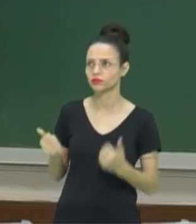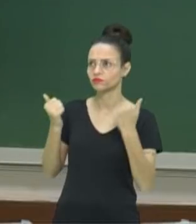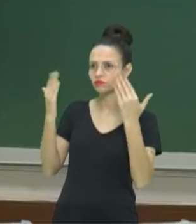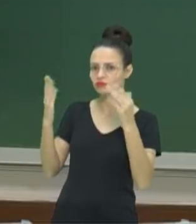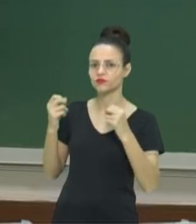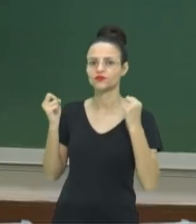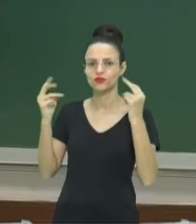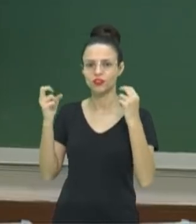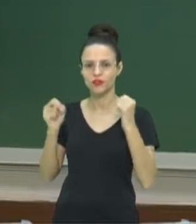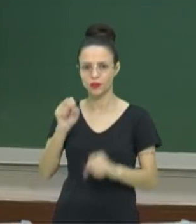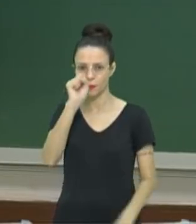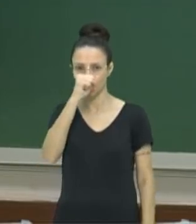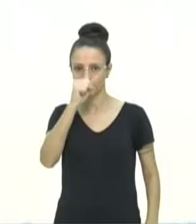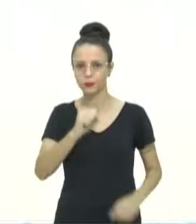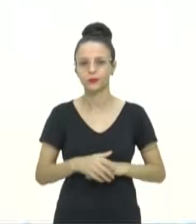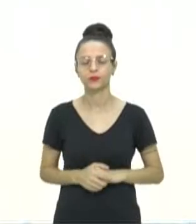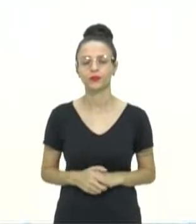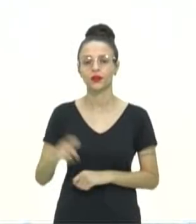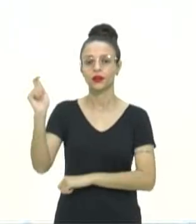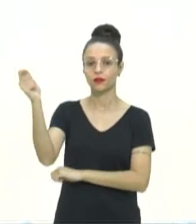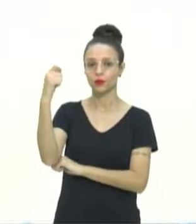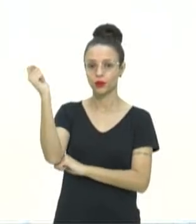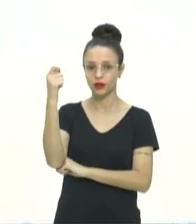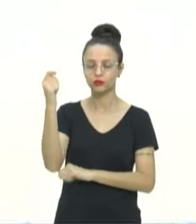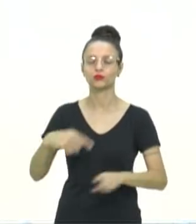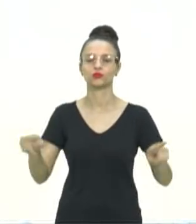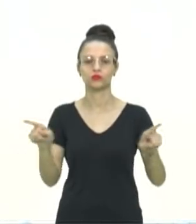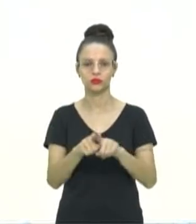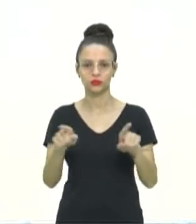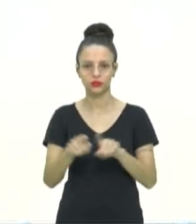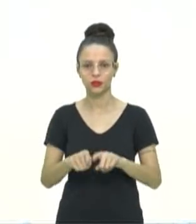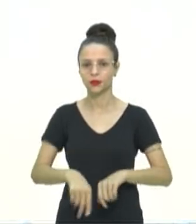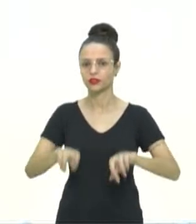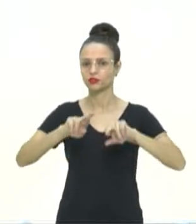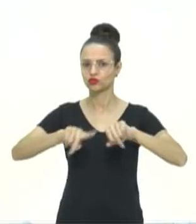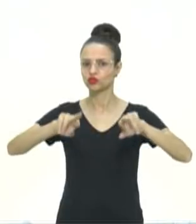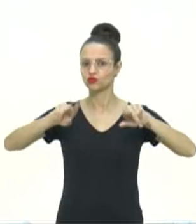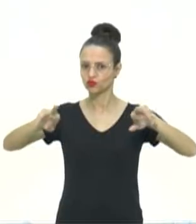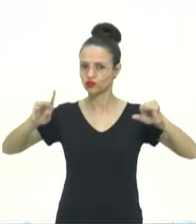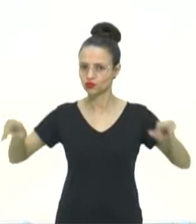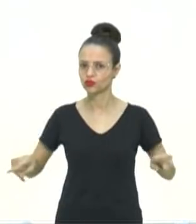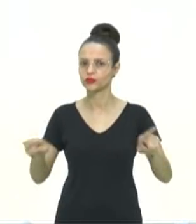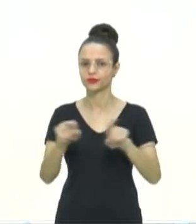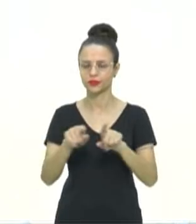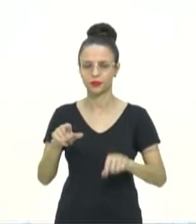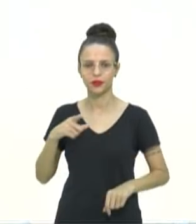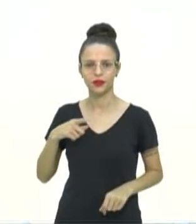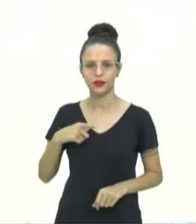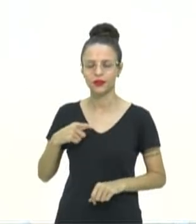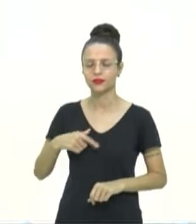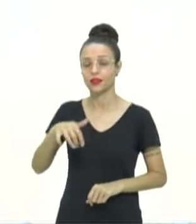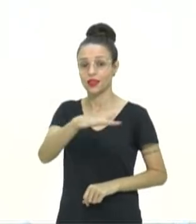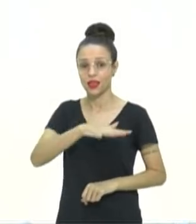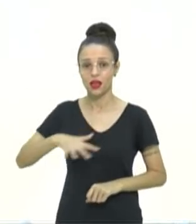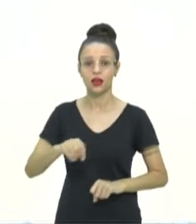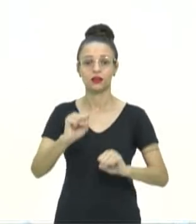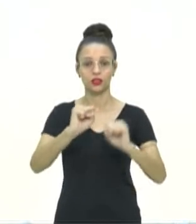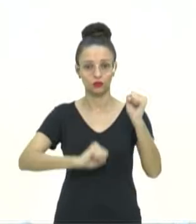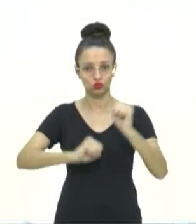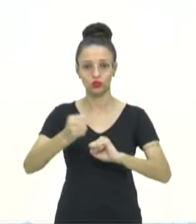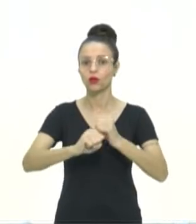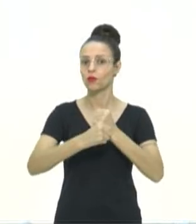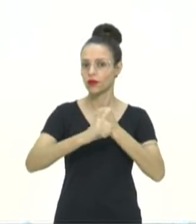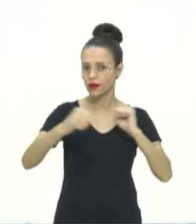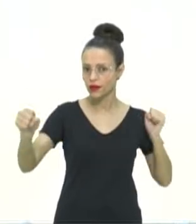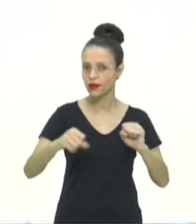produção de suínos. O Rio Grande do Sul também tem uma diversificação, tem parques industriais